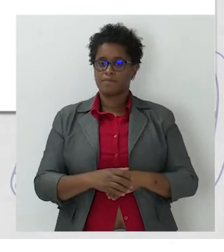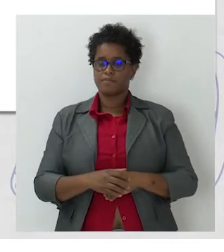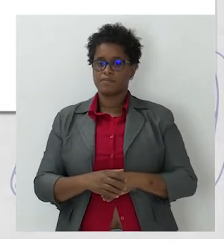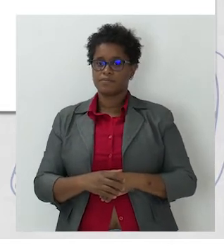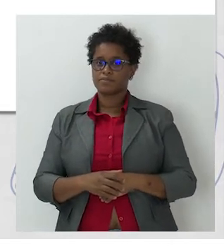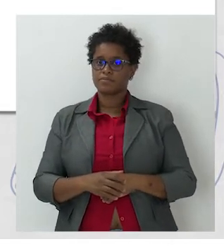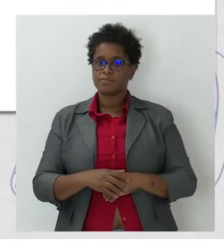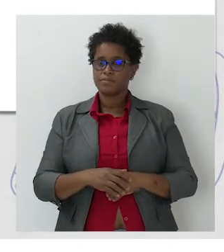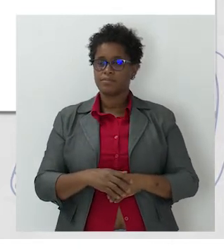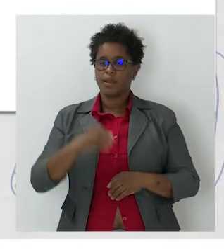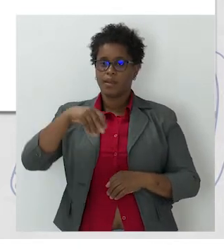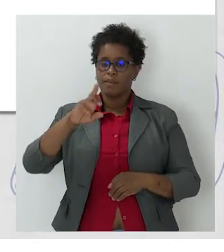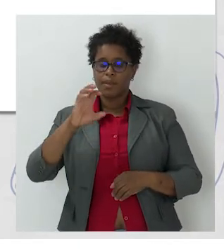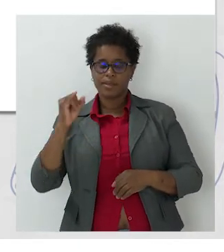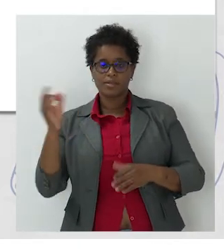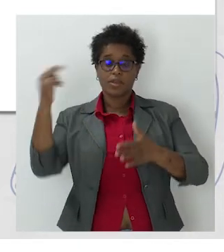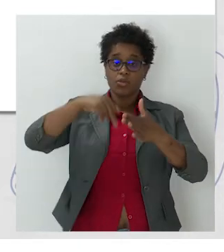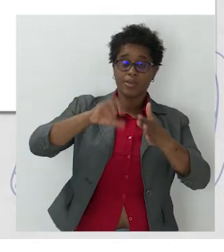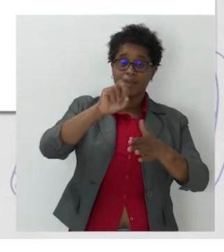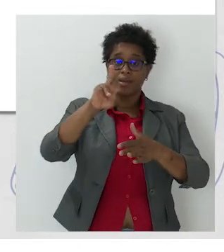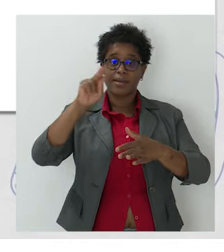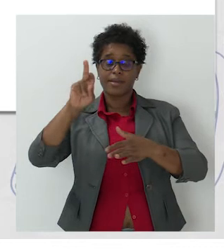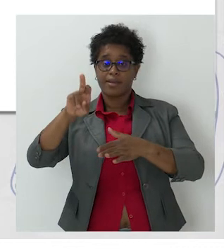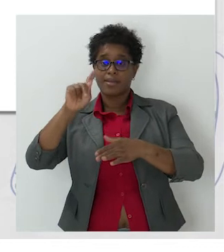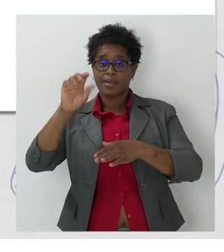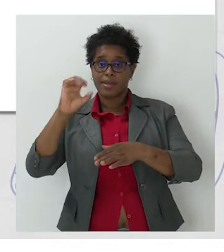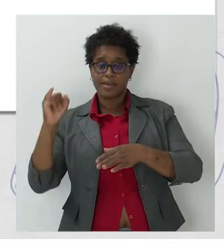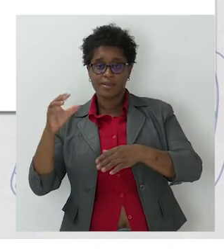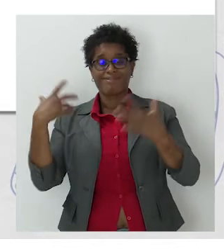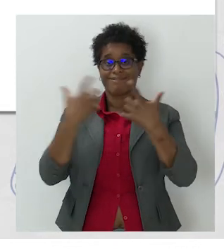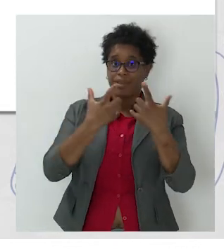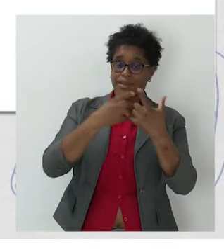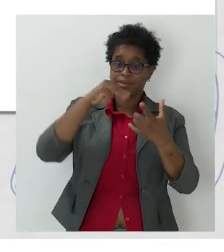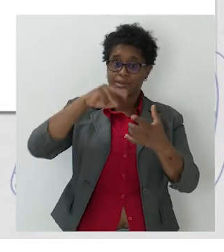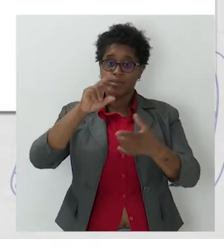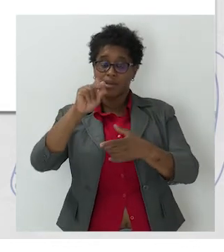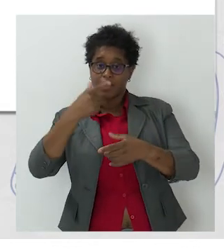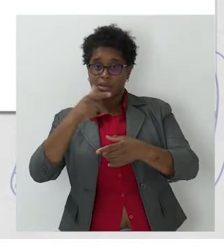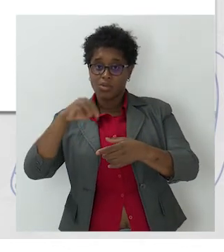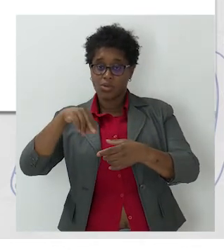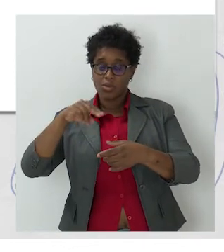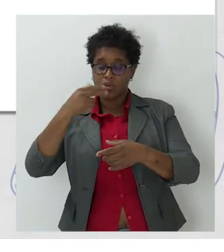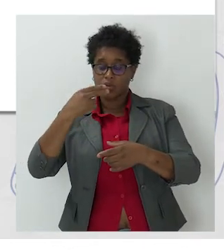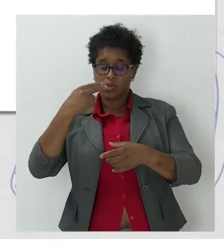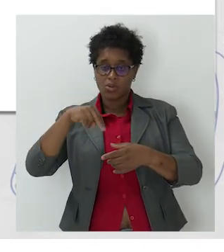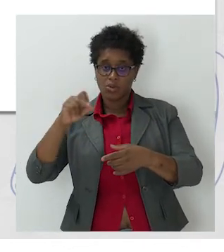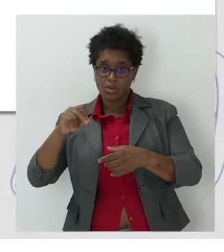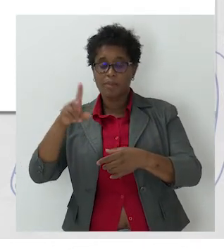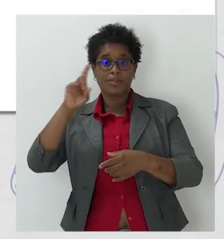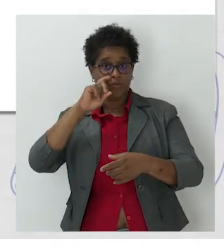Pérsia invadiu a Grécia. Batalha de Maratona. Para se defenderem dos